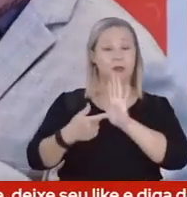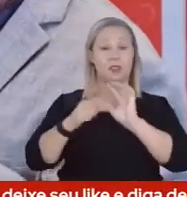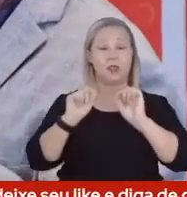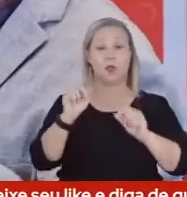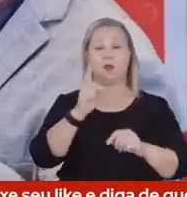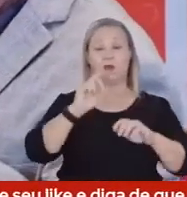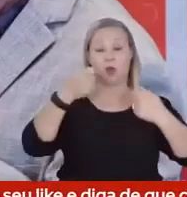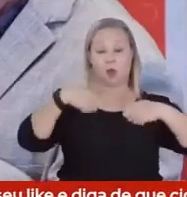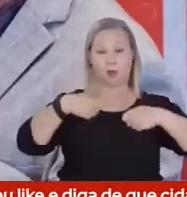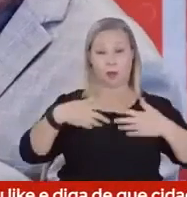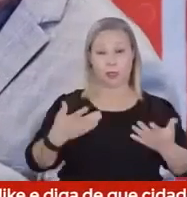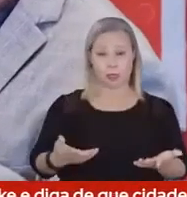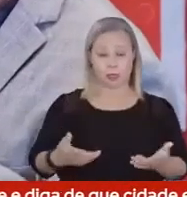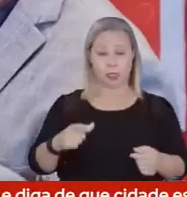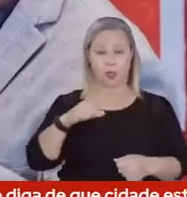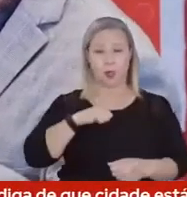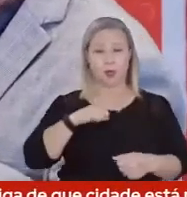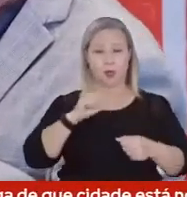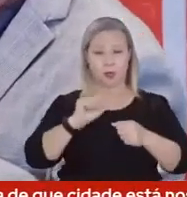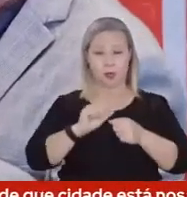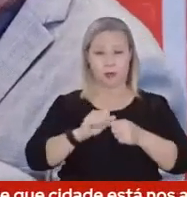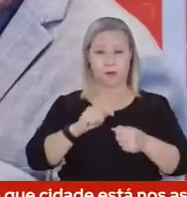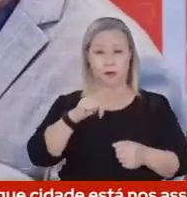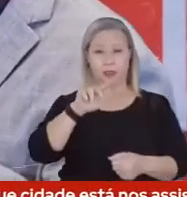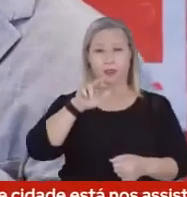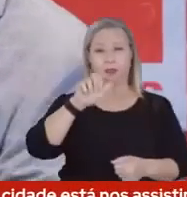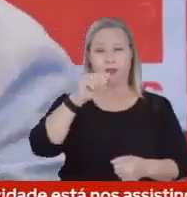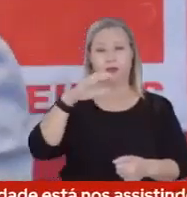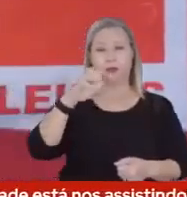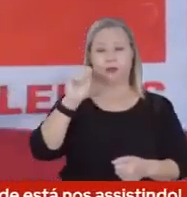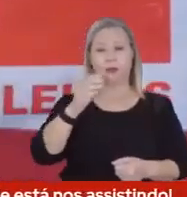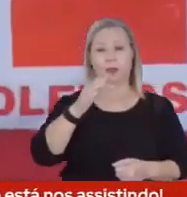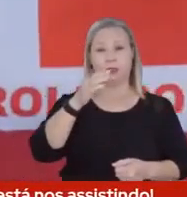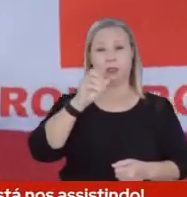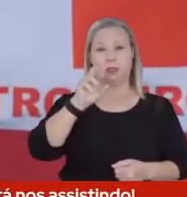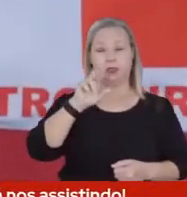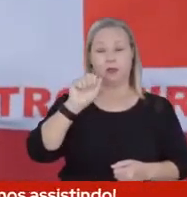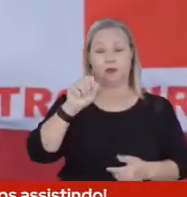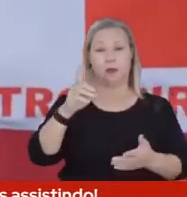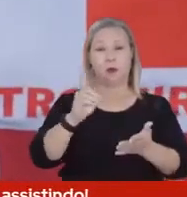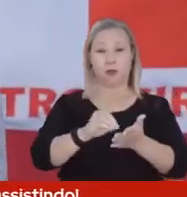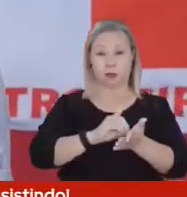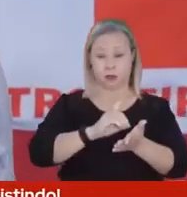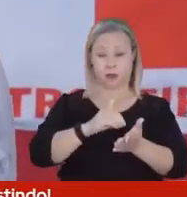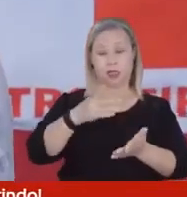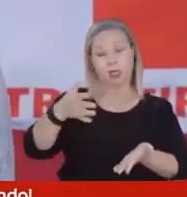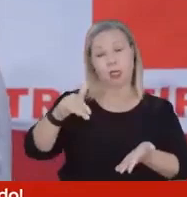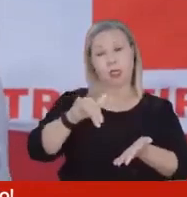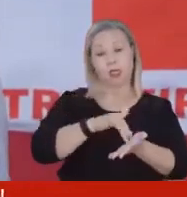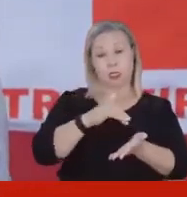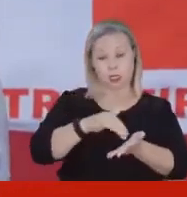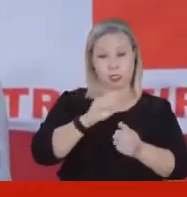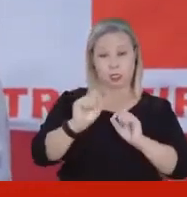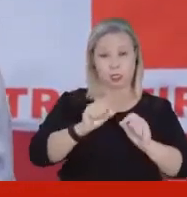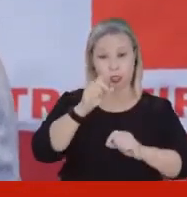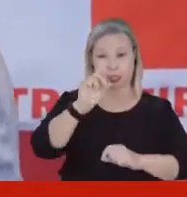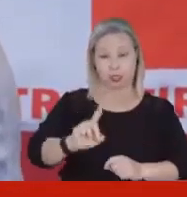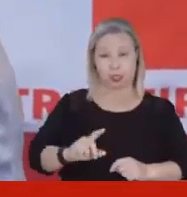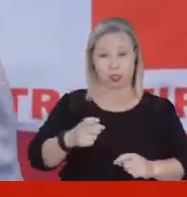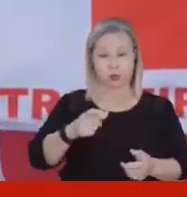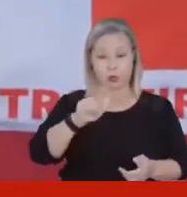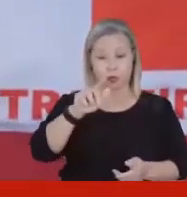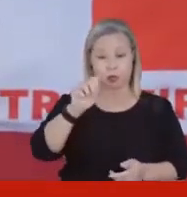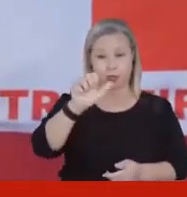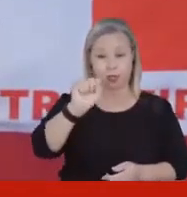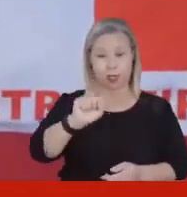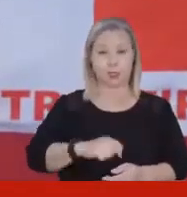Graça Forte, quando era diretora de gás, um plano para a gente distribuir gás para 29 milhões de residências no Brasil, que